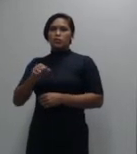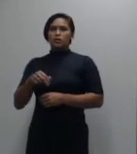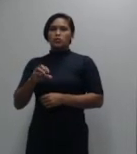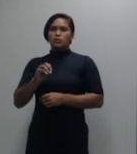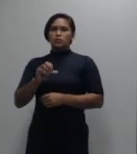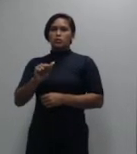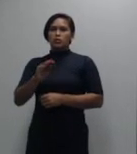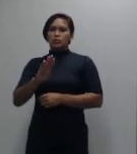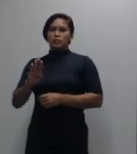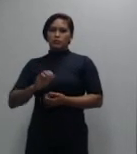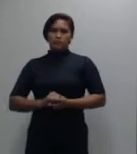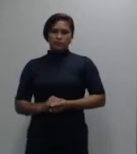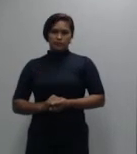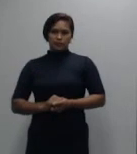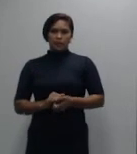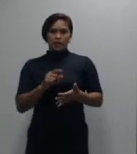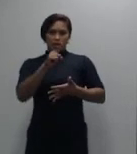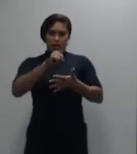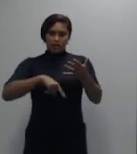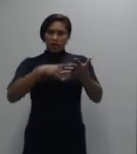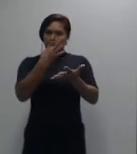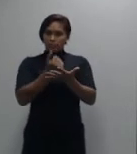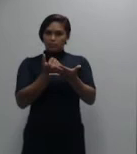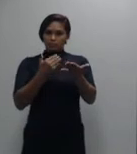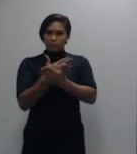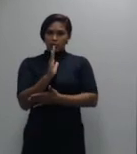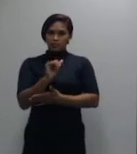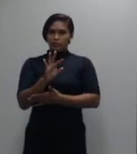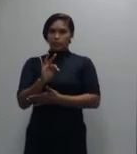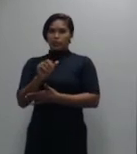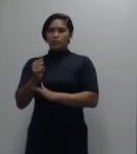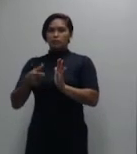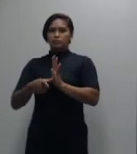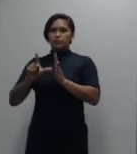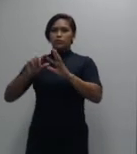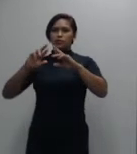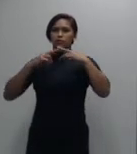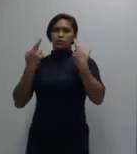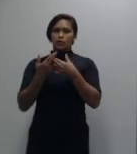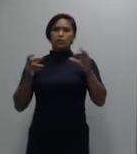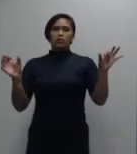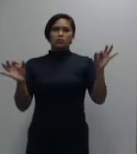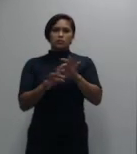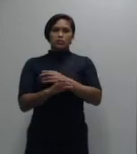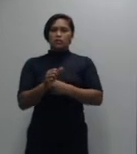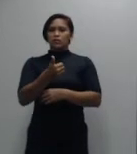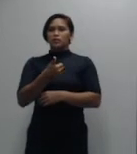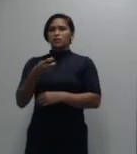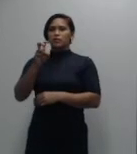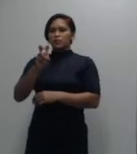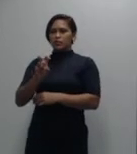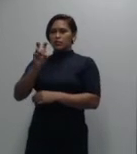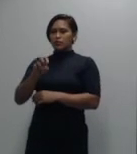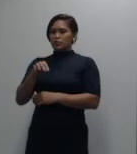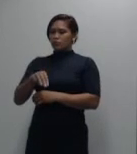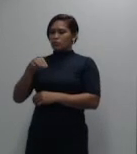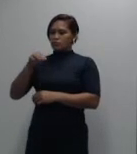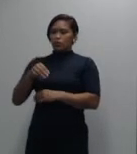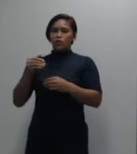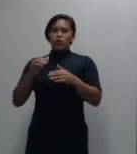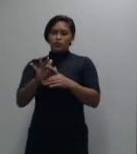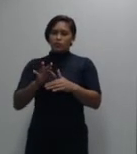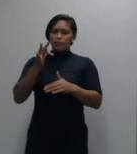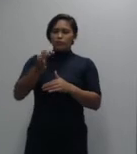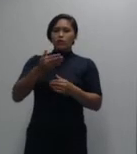do Brasil Ltda não impugnada foi aprovada a ata da sessão anterior encerrou-se a sessão as 15:05 foram as